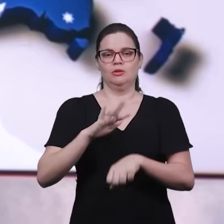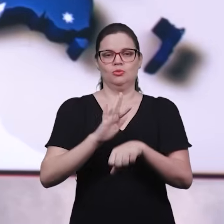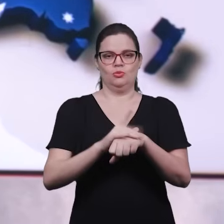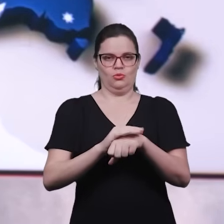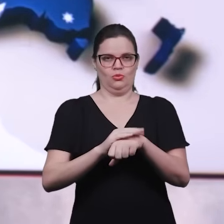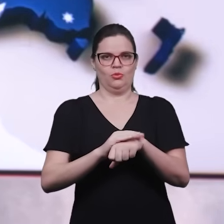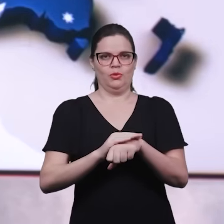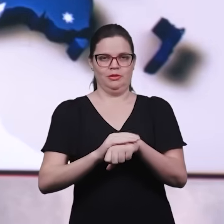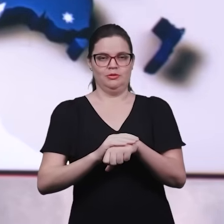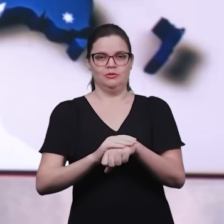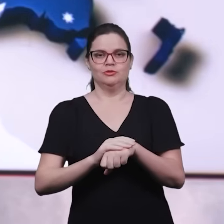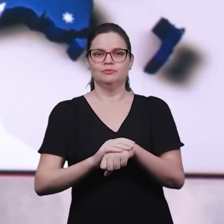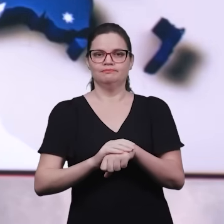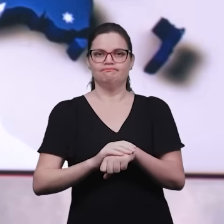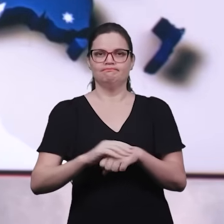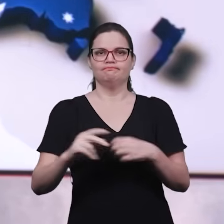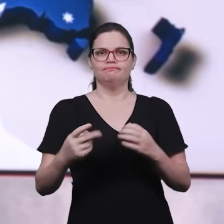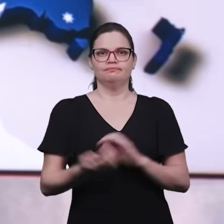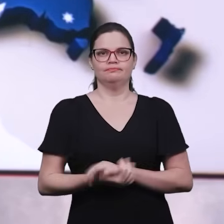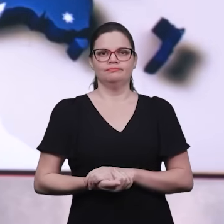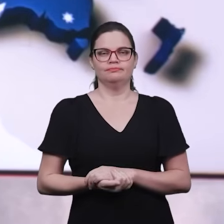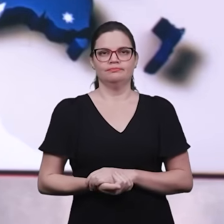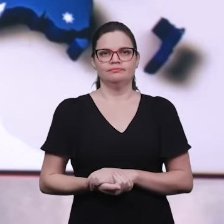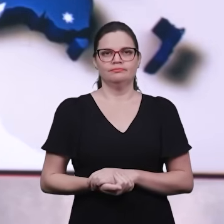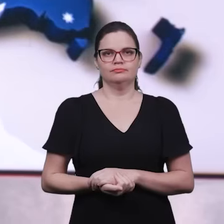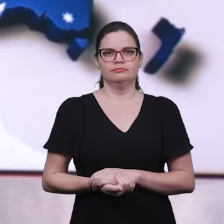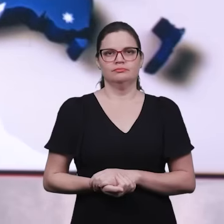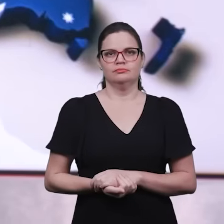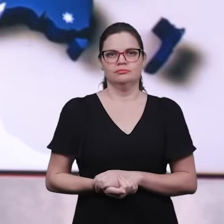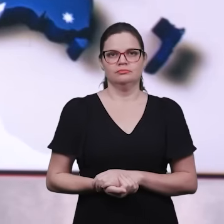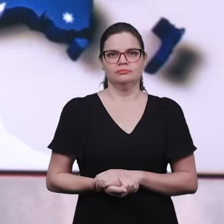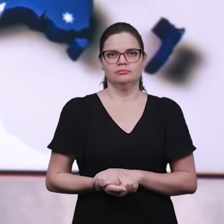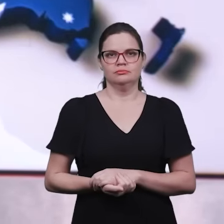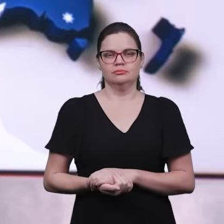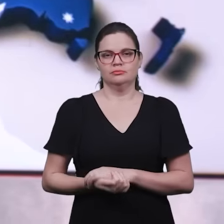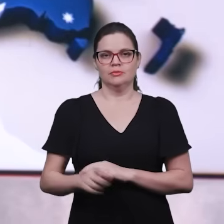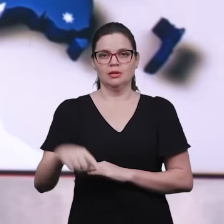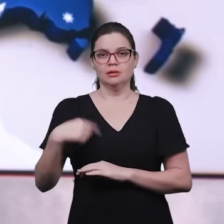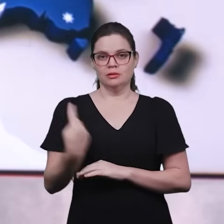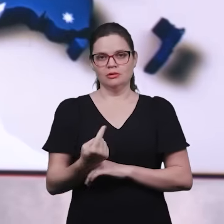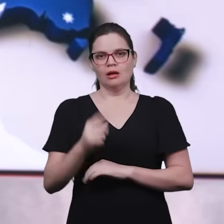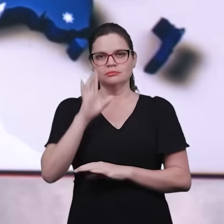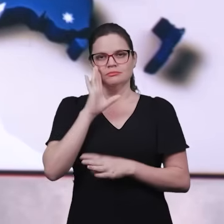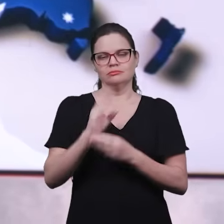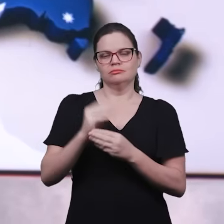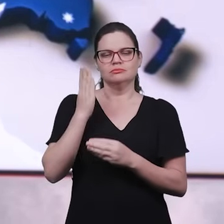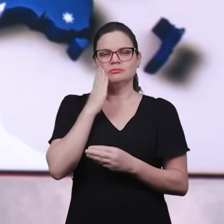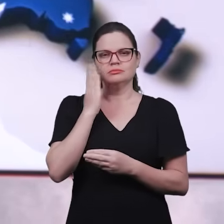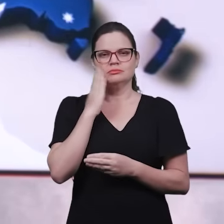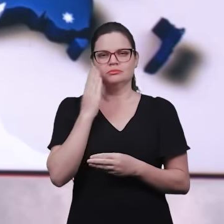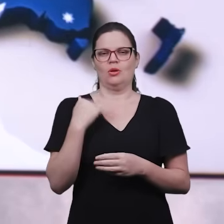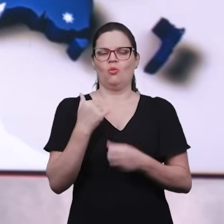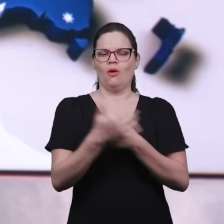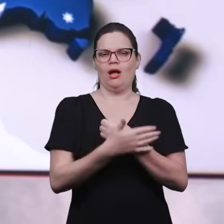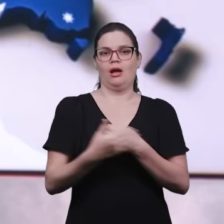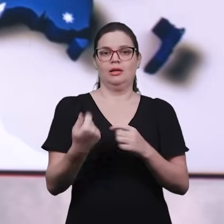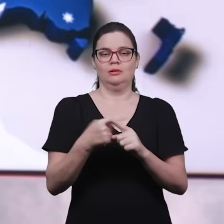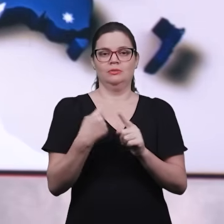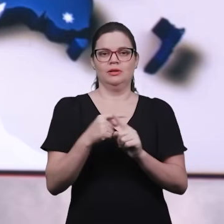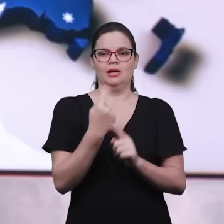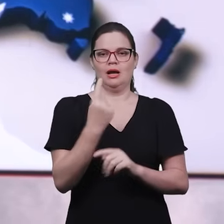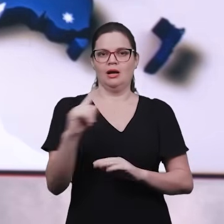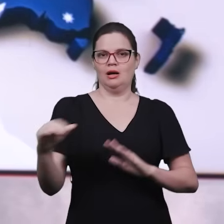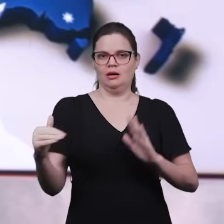adoeceu e a gente trata isso com um certo carinho porque a